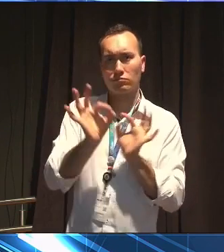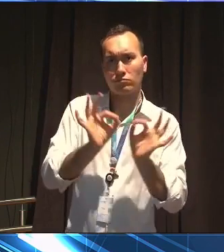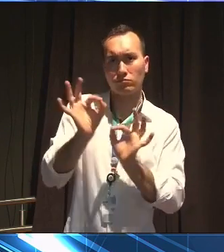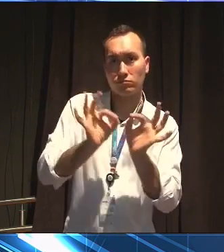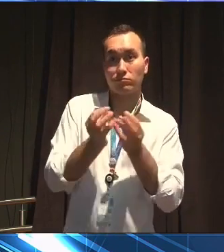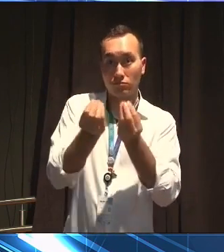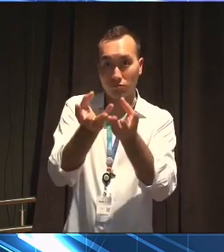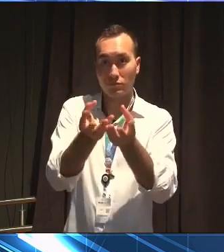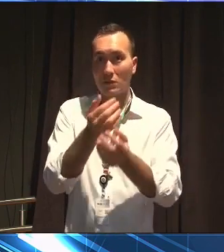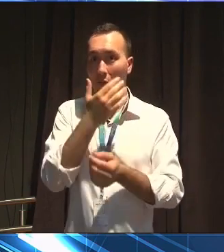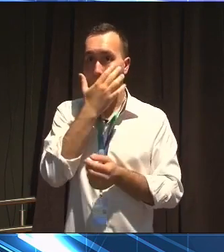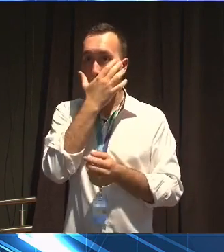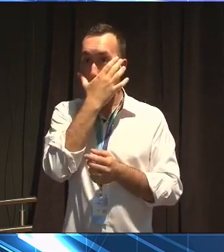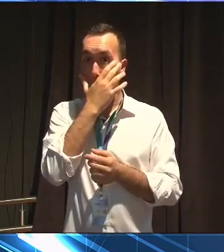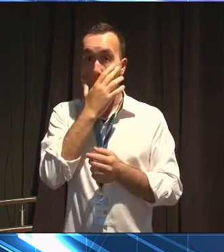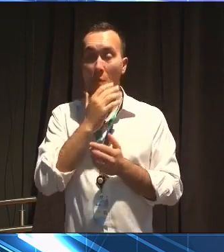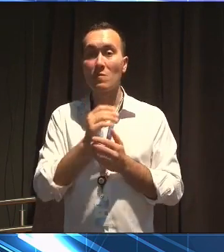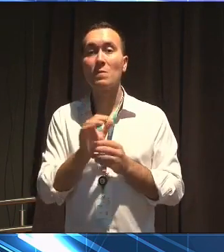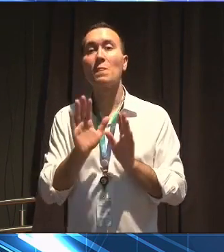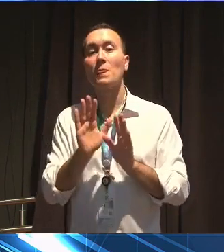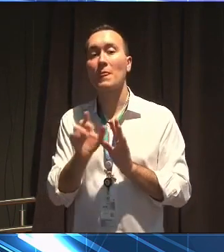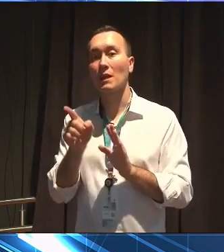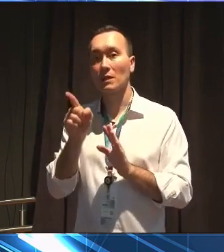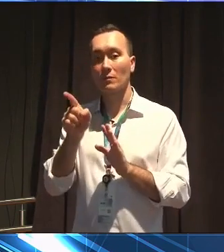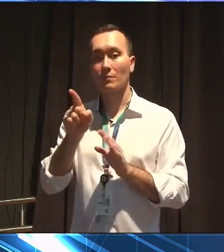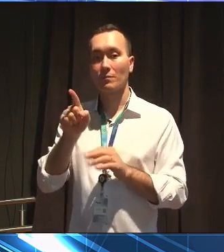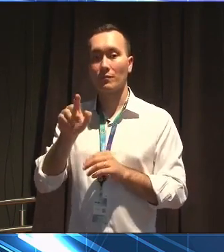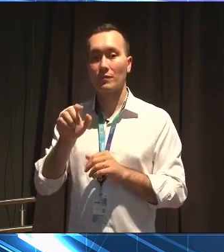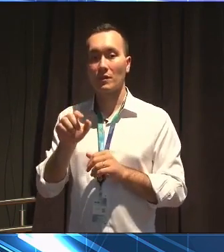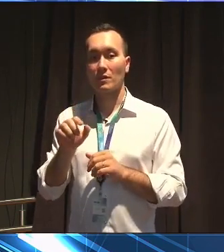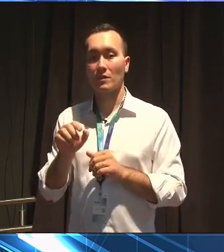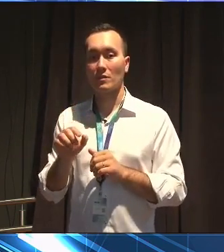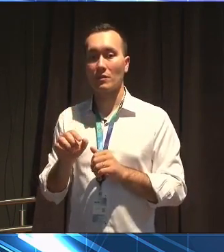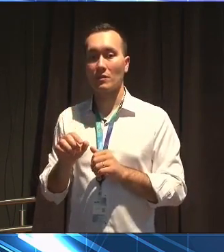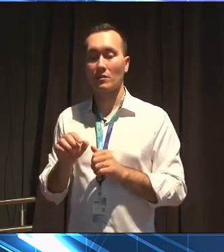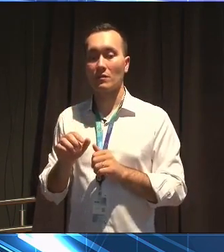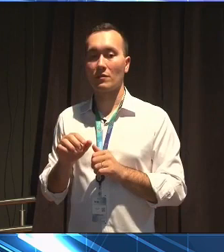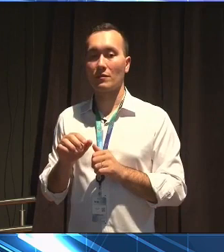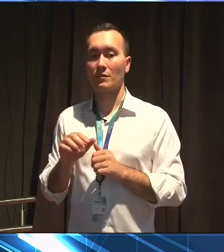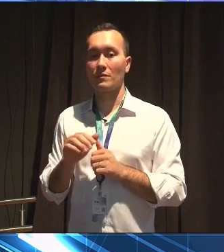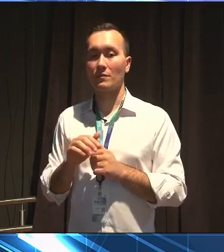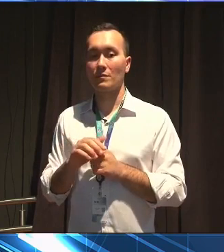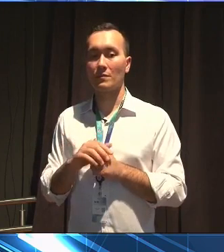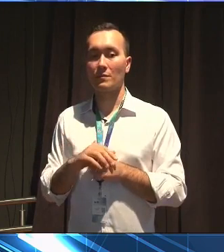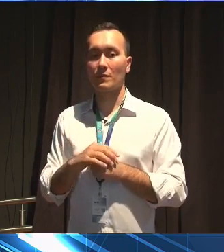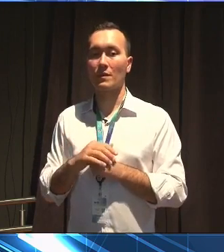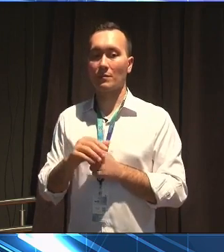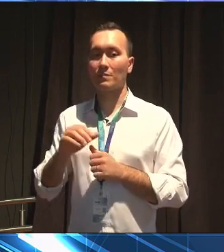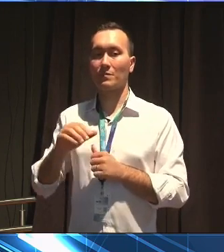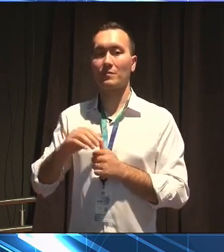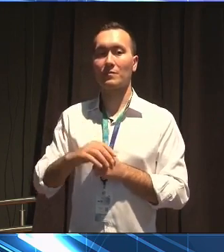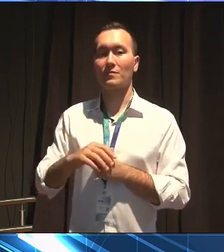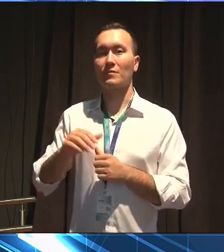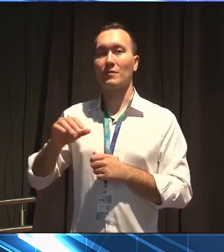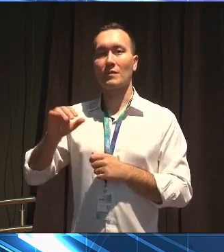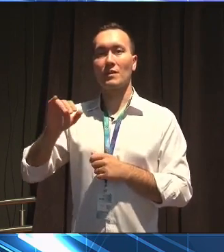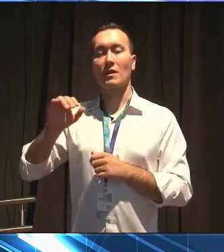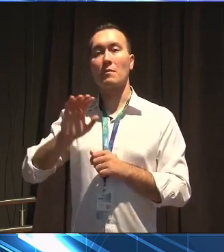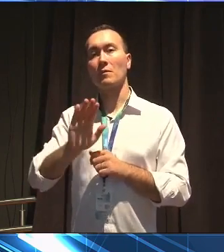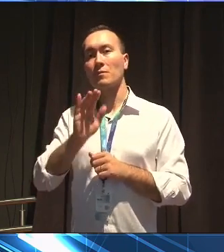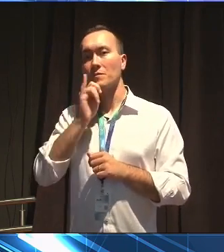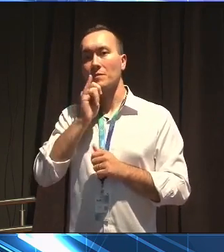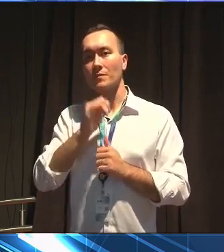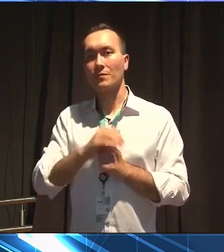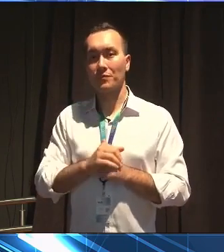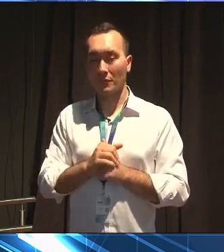compartilhar essa senha do JWT entre essas N APIs? Eu vou precisar resolver. E aí, você